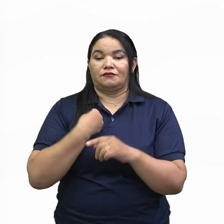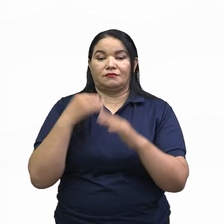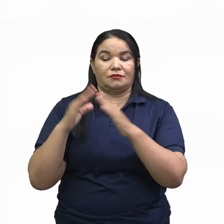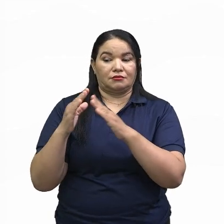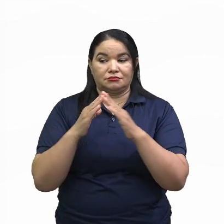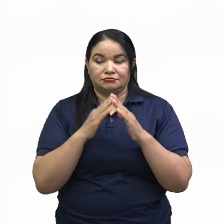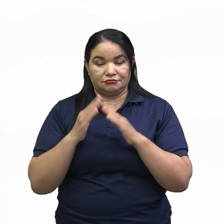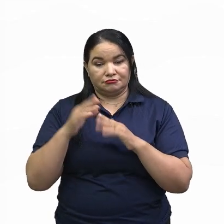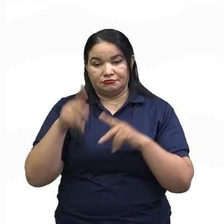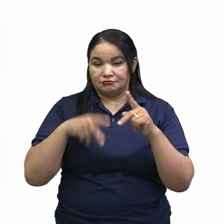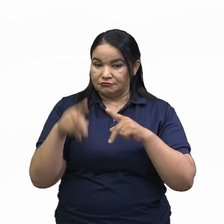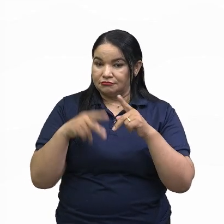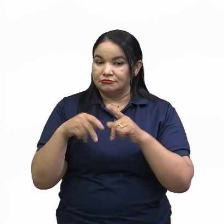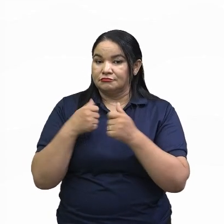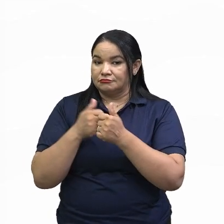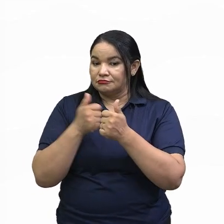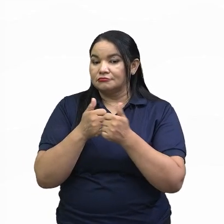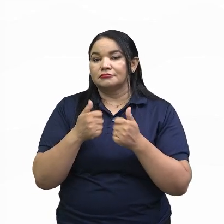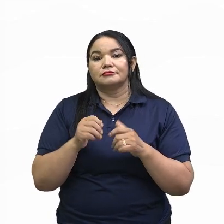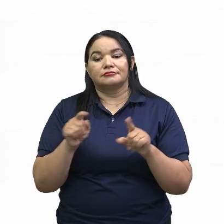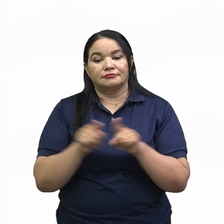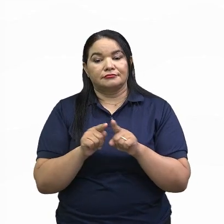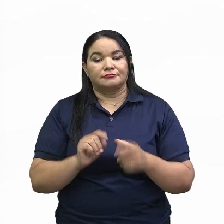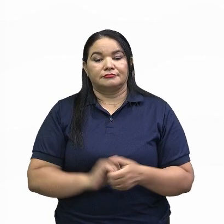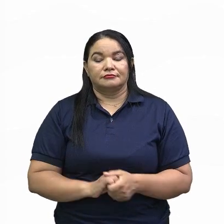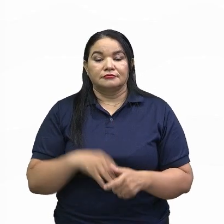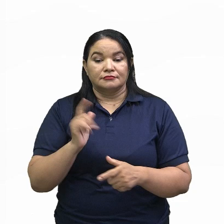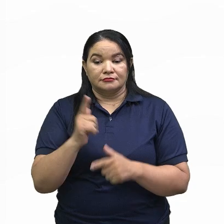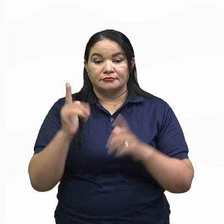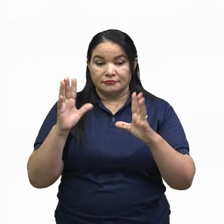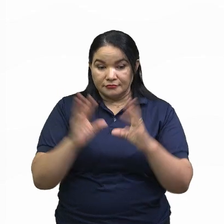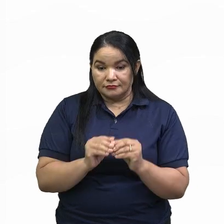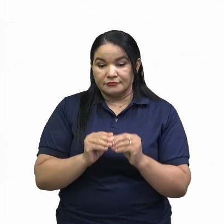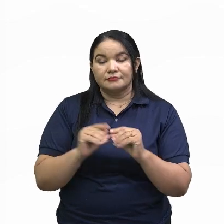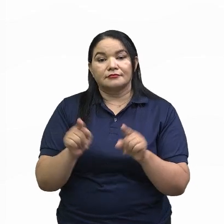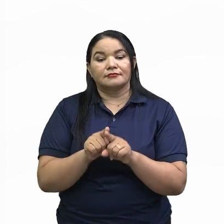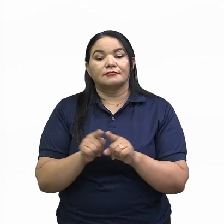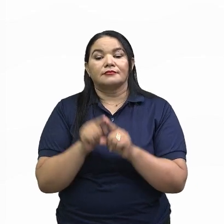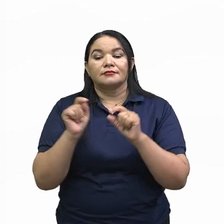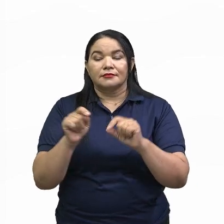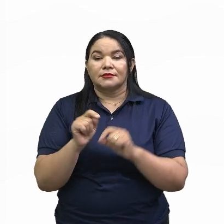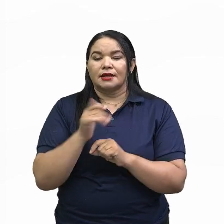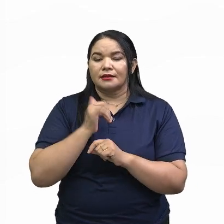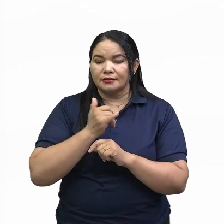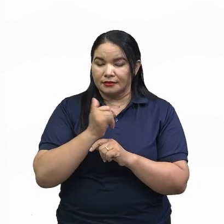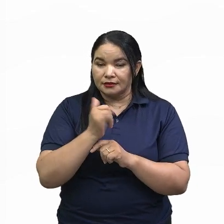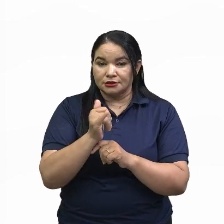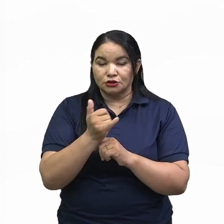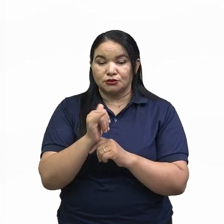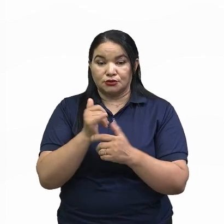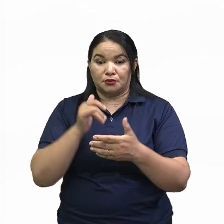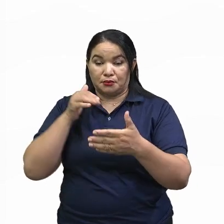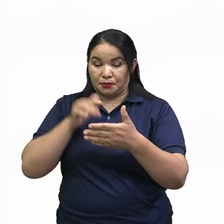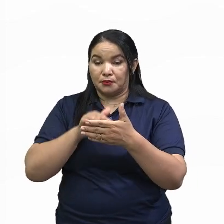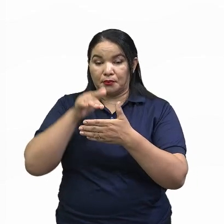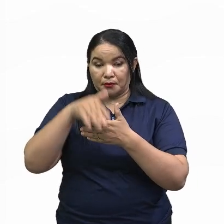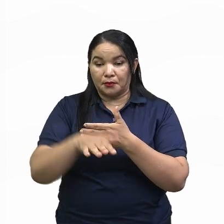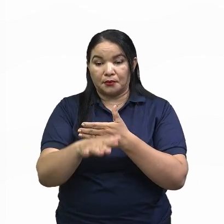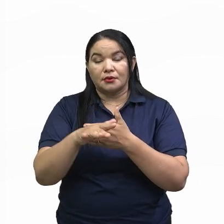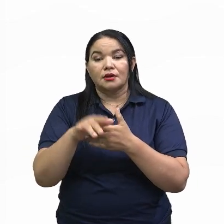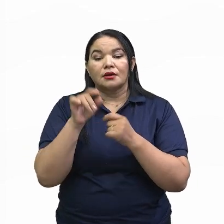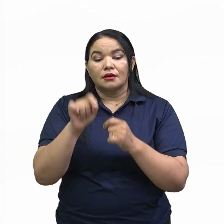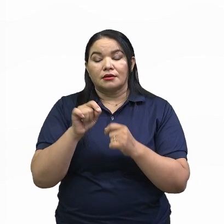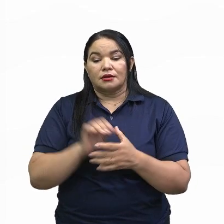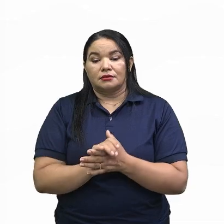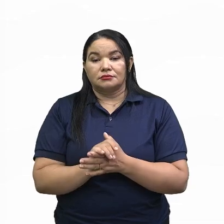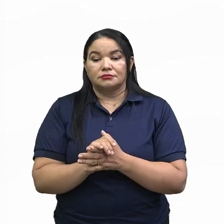suas proximidades. Vamos ver aqui um resumo, né, sobre energia hidrelétrica. Primeiro, é uma energia que